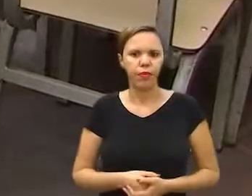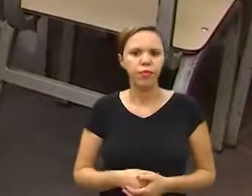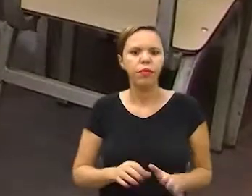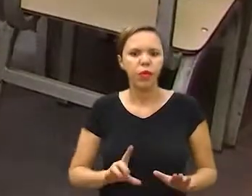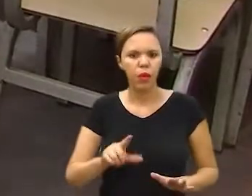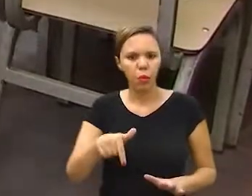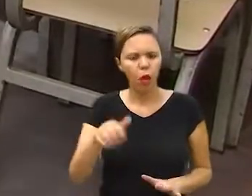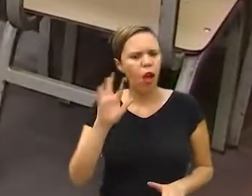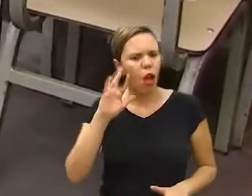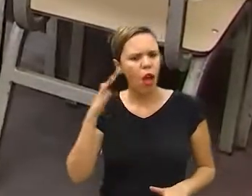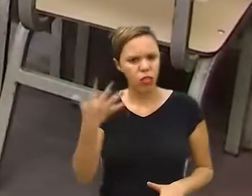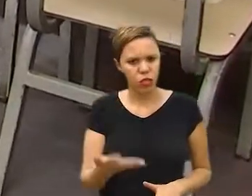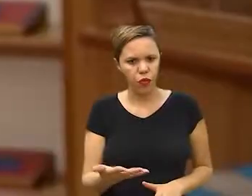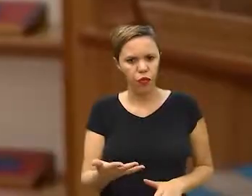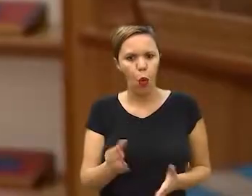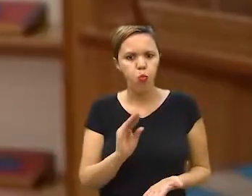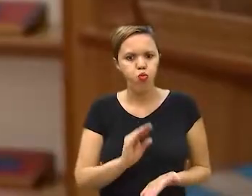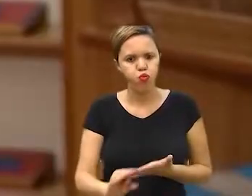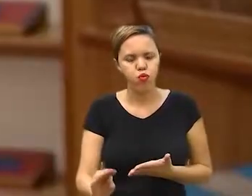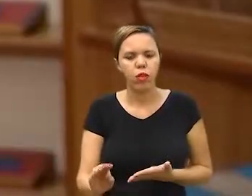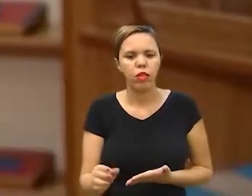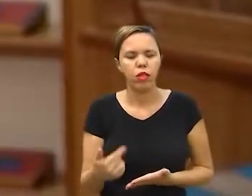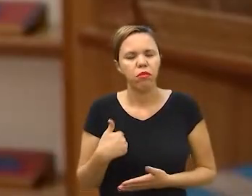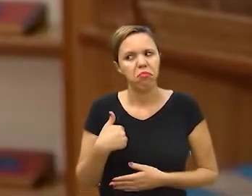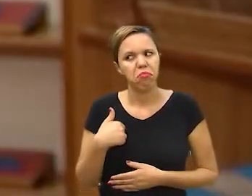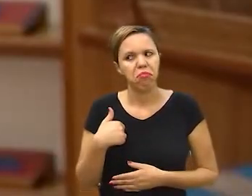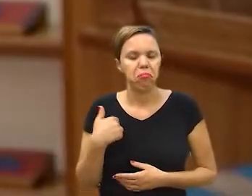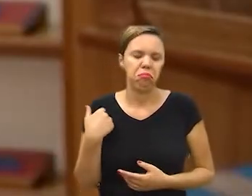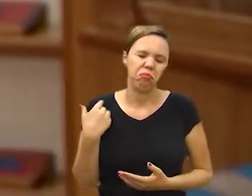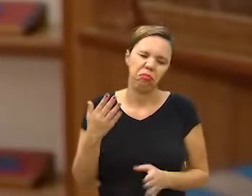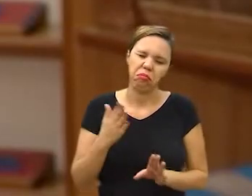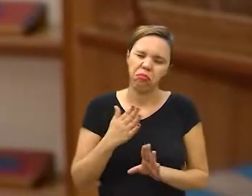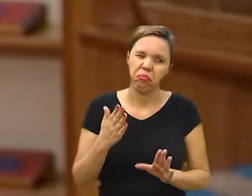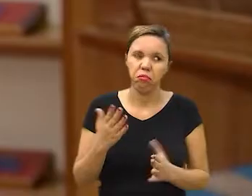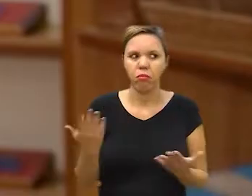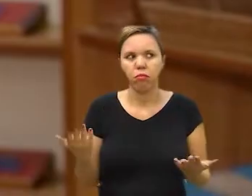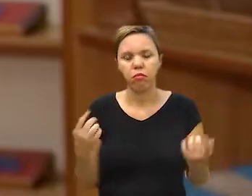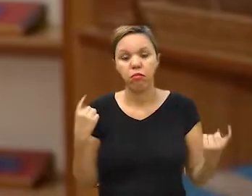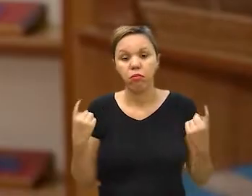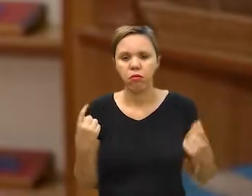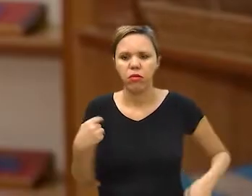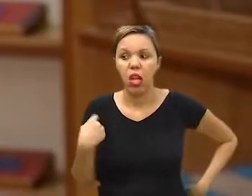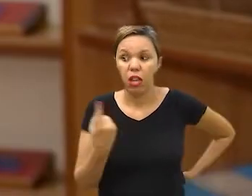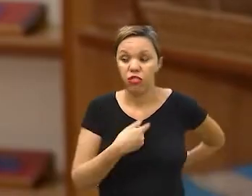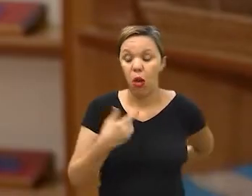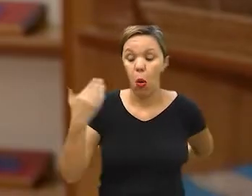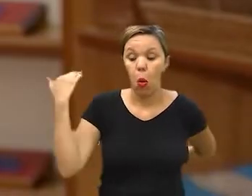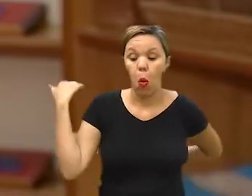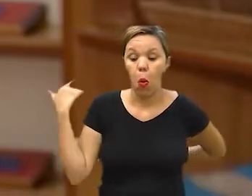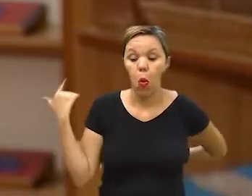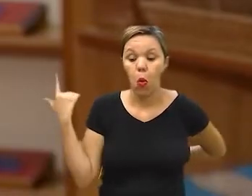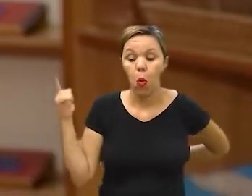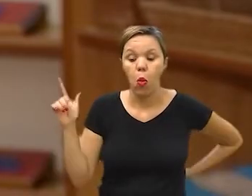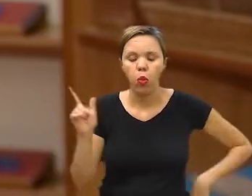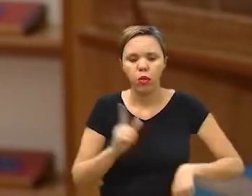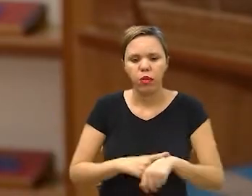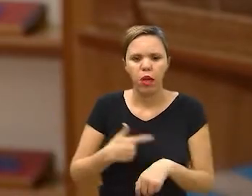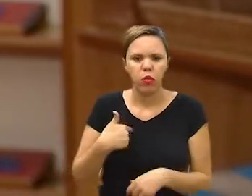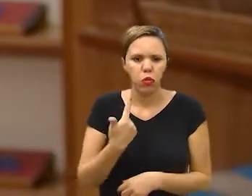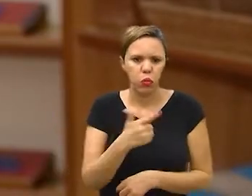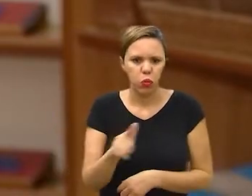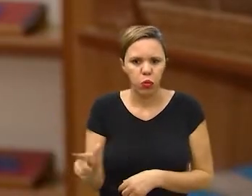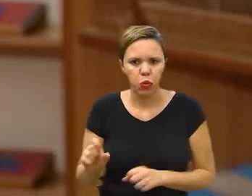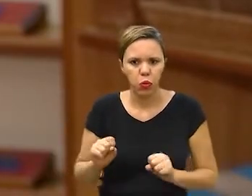mas resolveu investir. Eu fiquei até um pouco assustado, porque a gente é de outra época, a gente não tinha